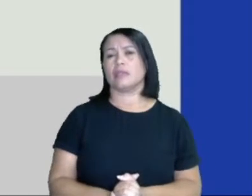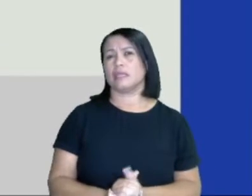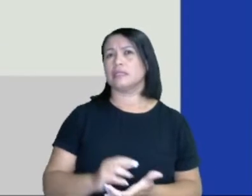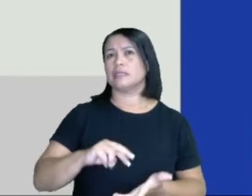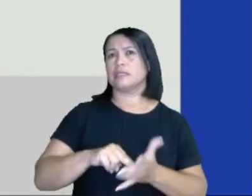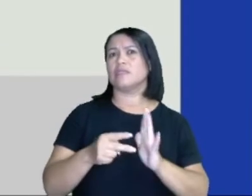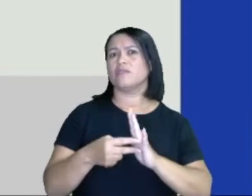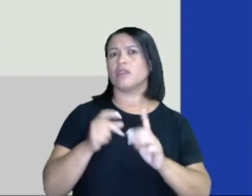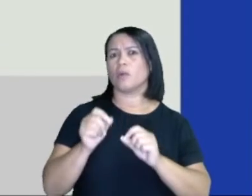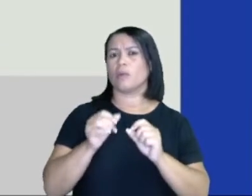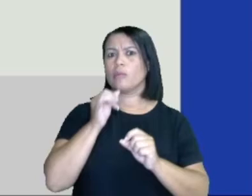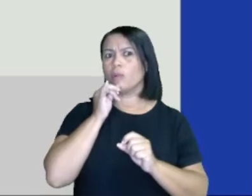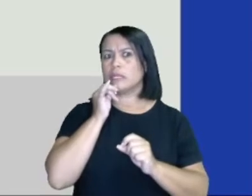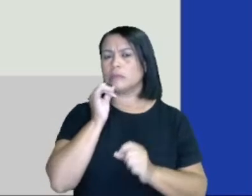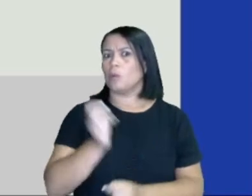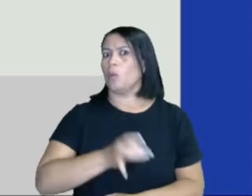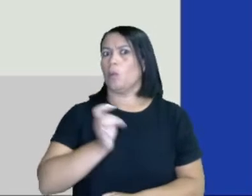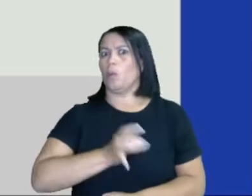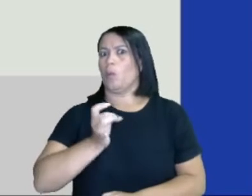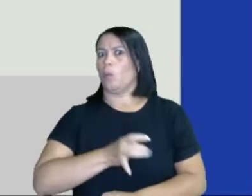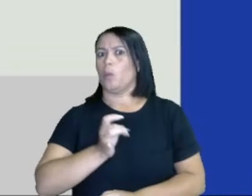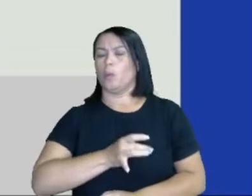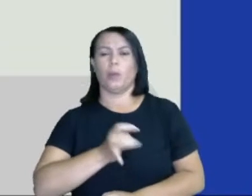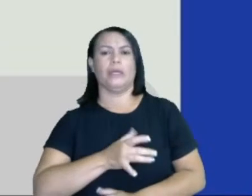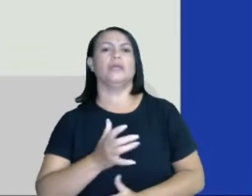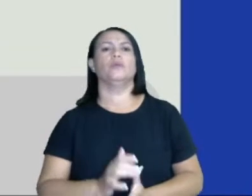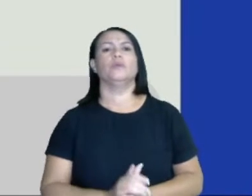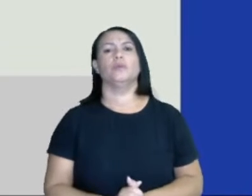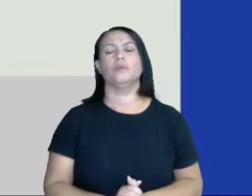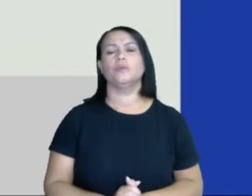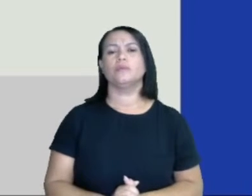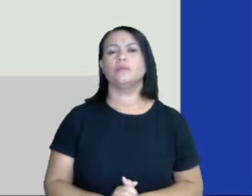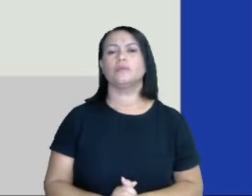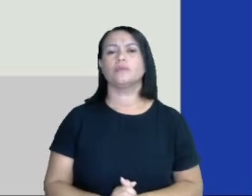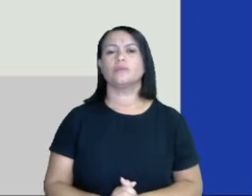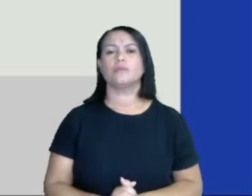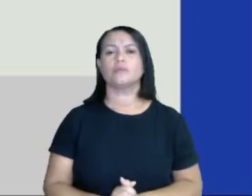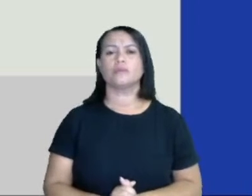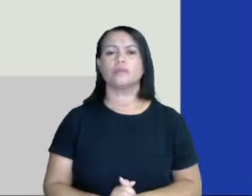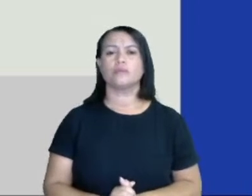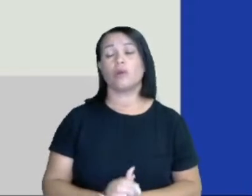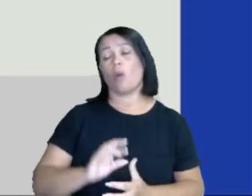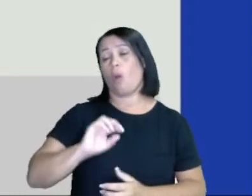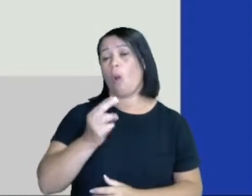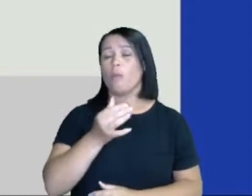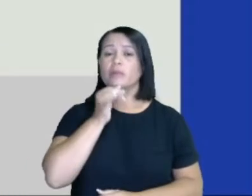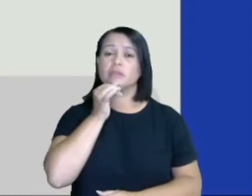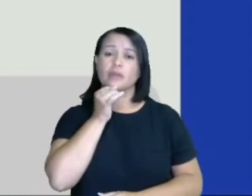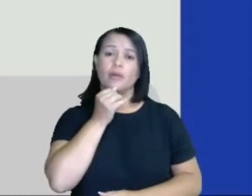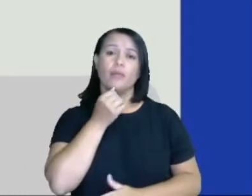Que é quando a gente está em pânico, muito assustado, dormido ou dormida,